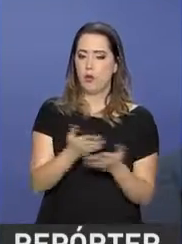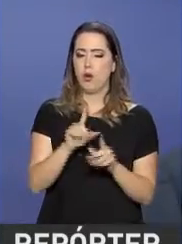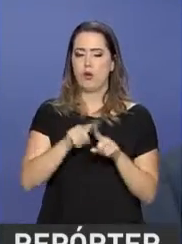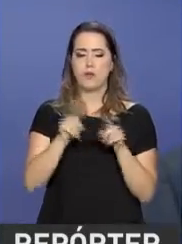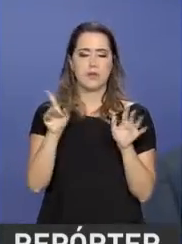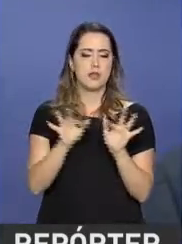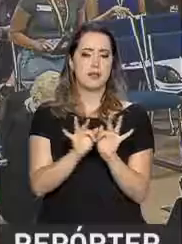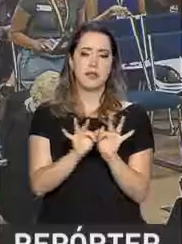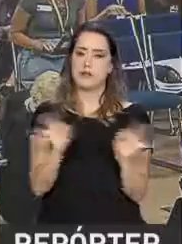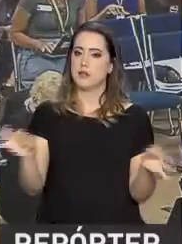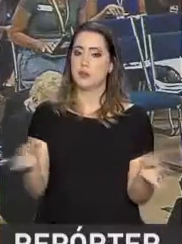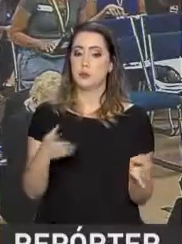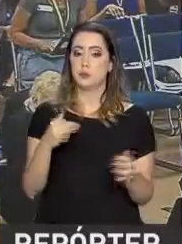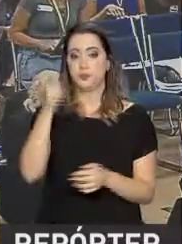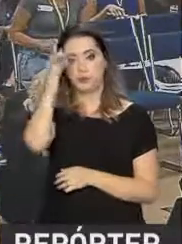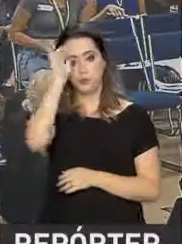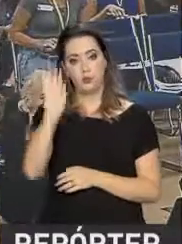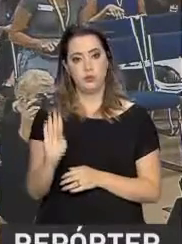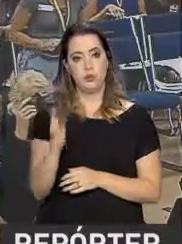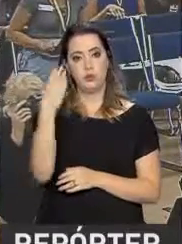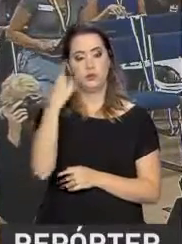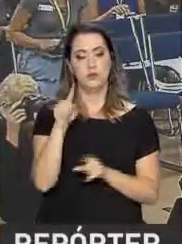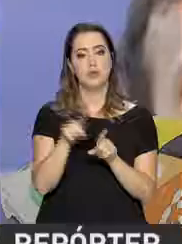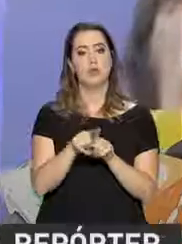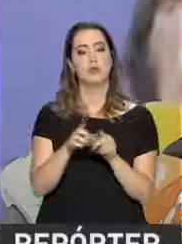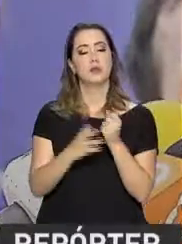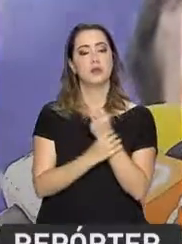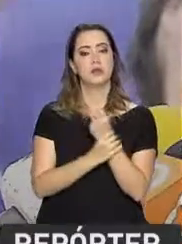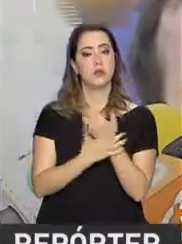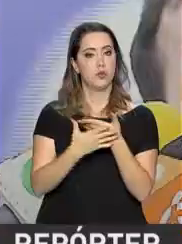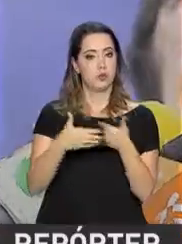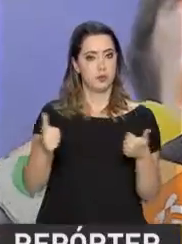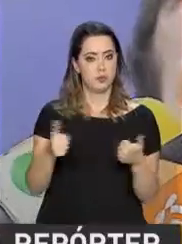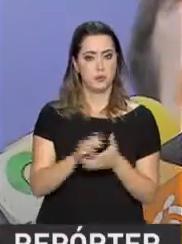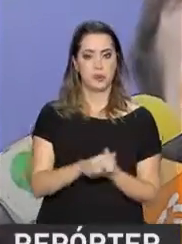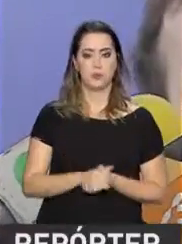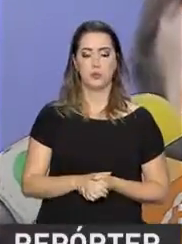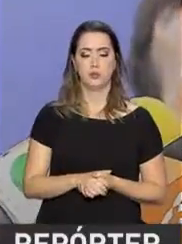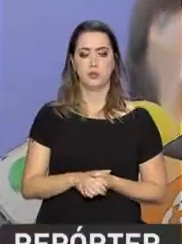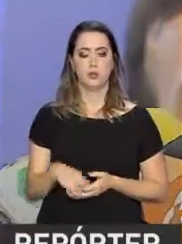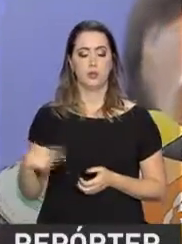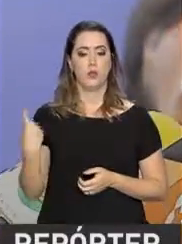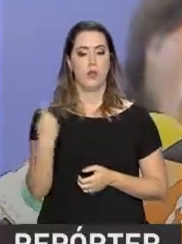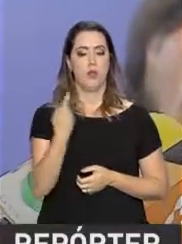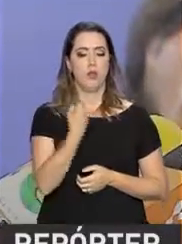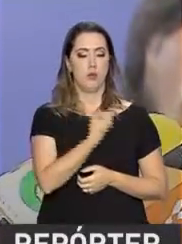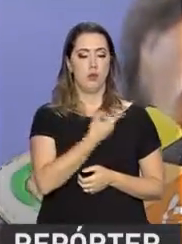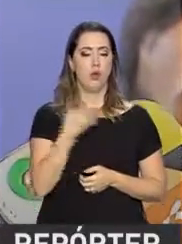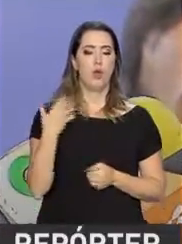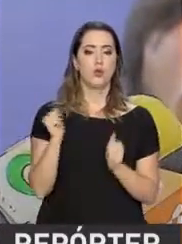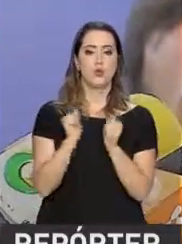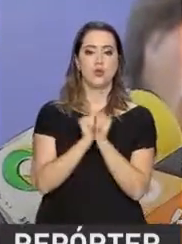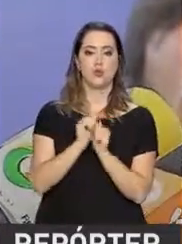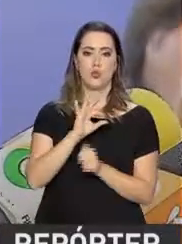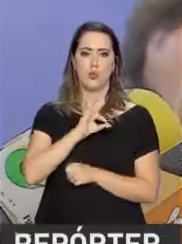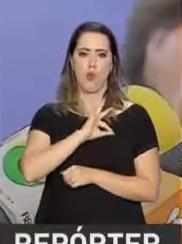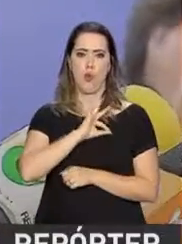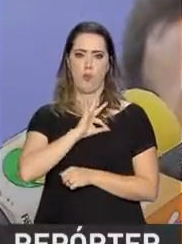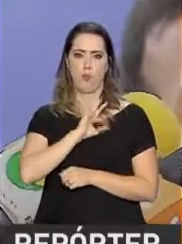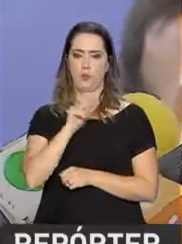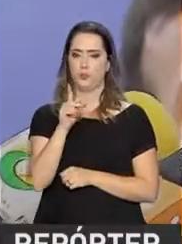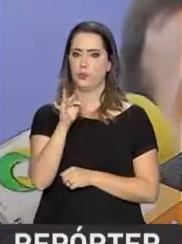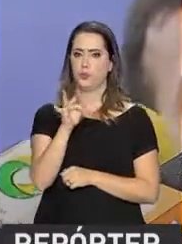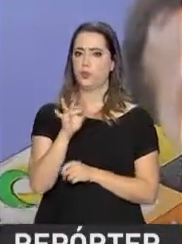para evitar fraude a segurança também será reforçada já estivemos com a direção da polícia federal é para que